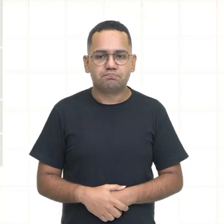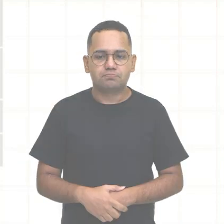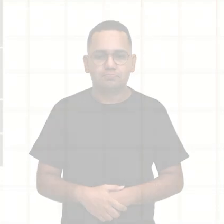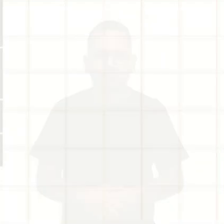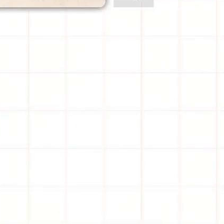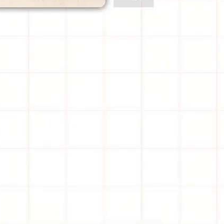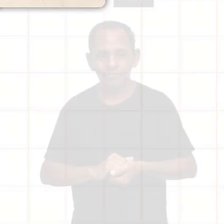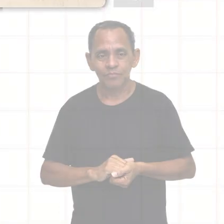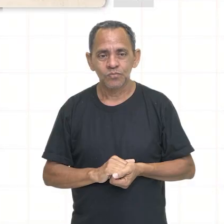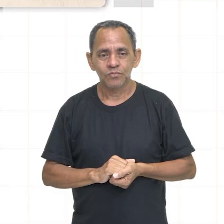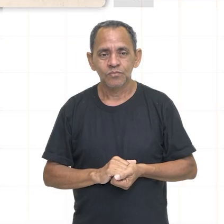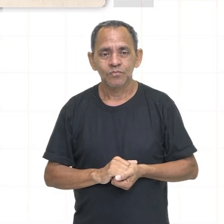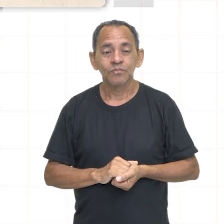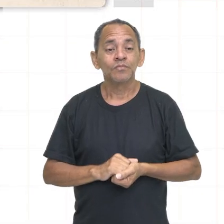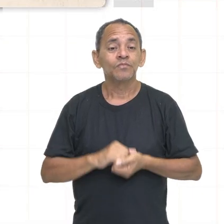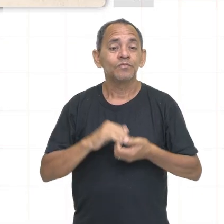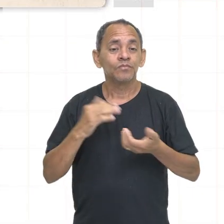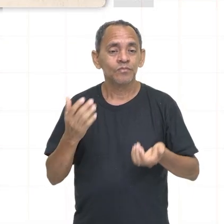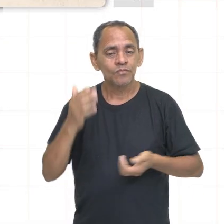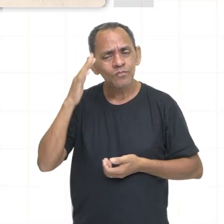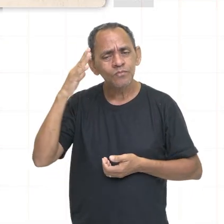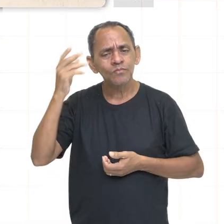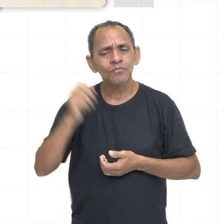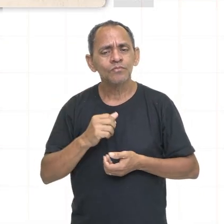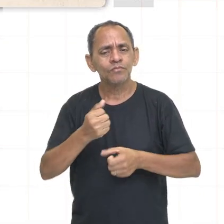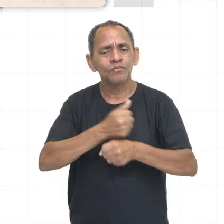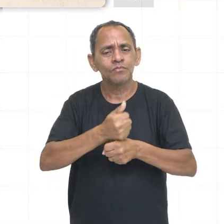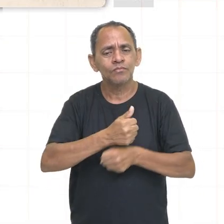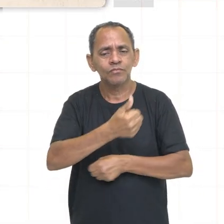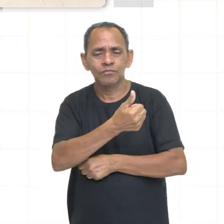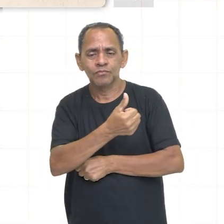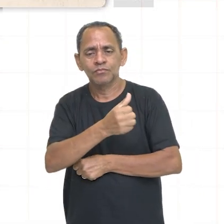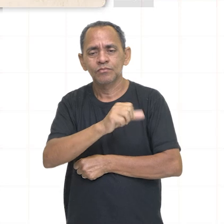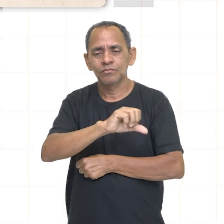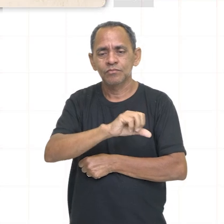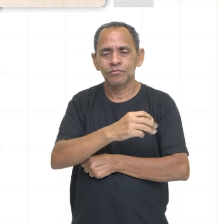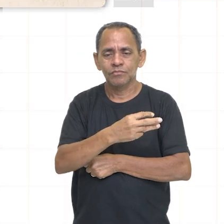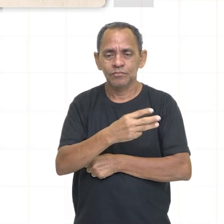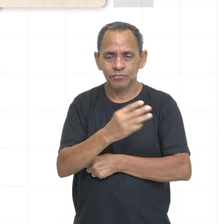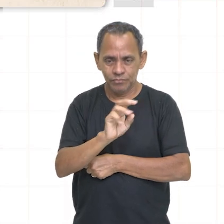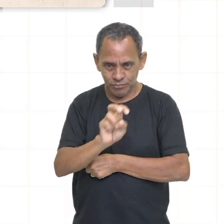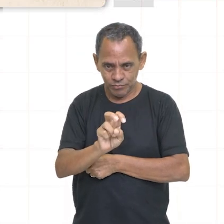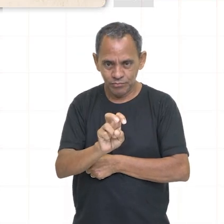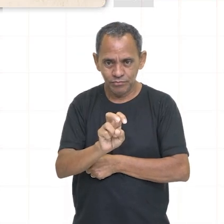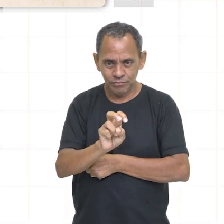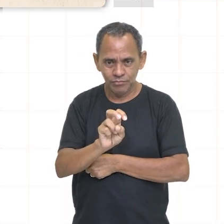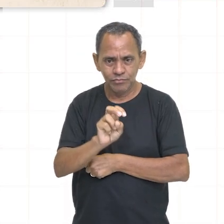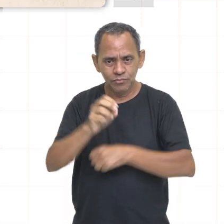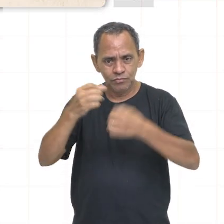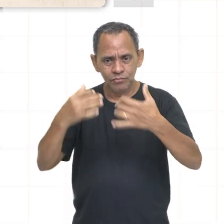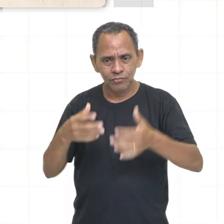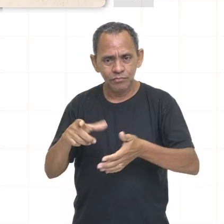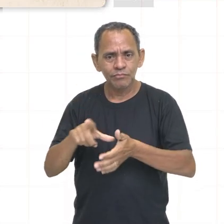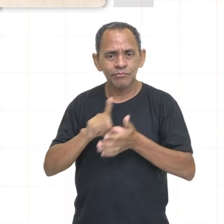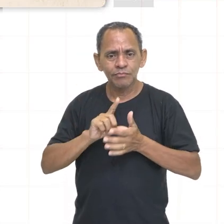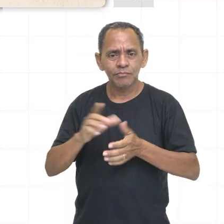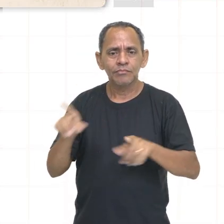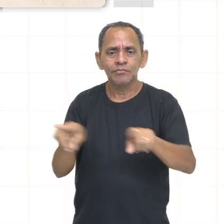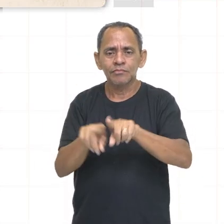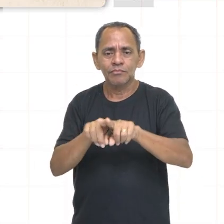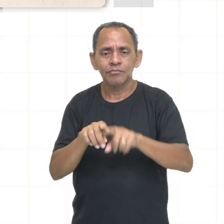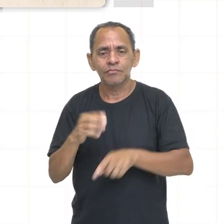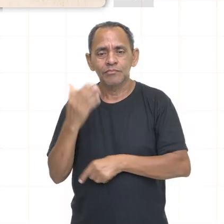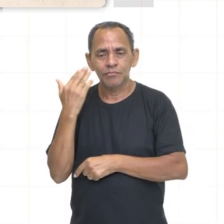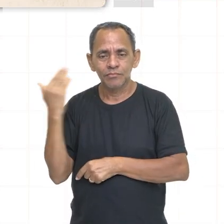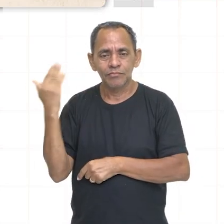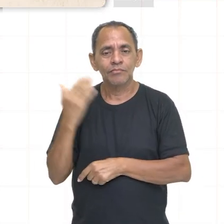integralistas. Então, gente, aconteceu lá em 1935, como eu já falei anteriormente, a chamada Intentona